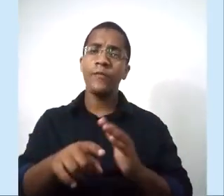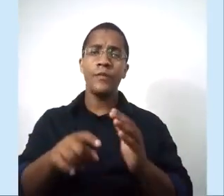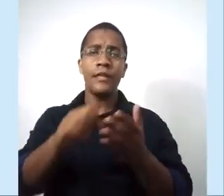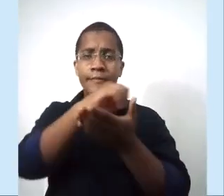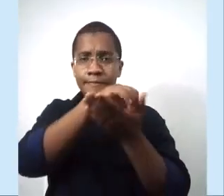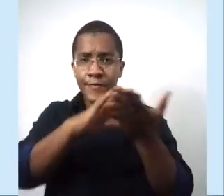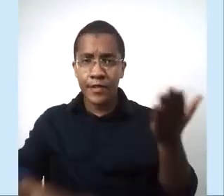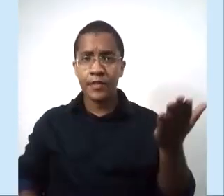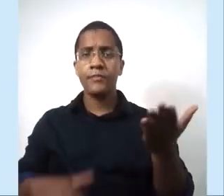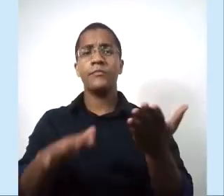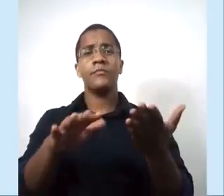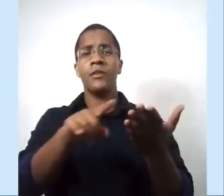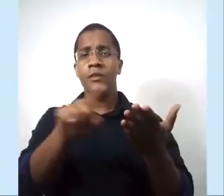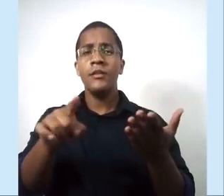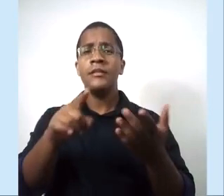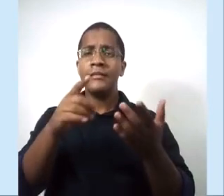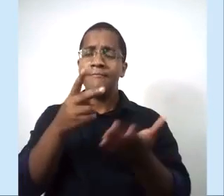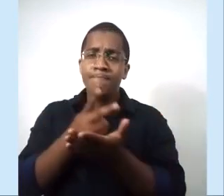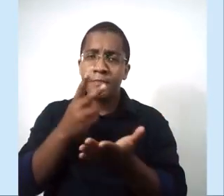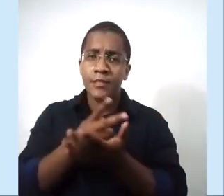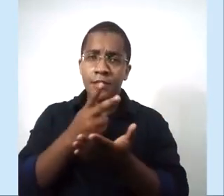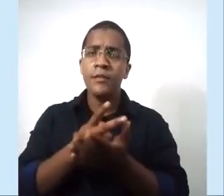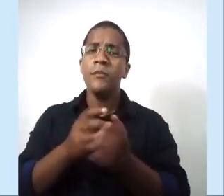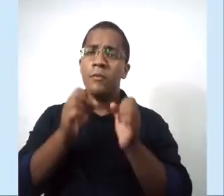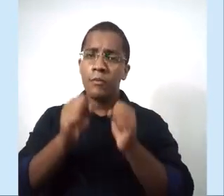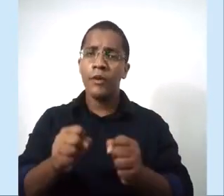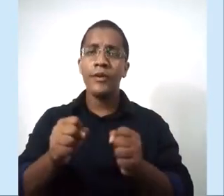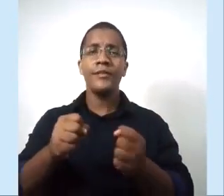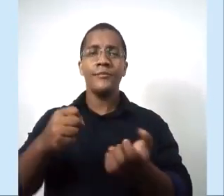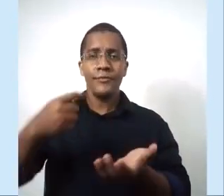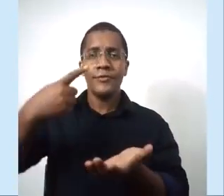tire as dúvidas, faça os exercícios